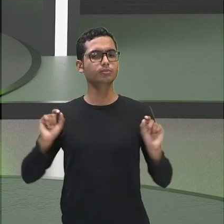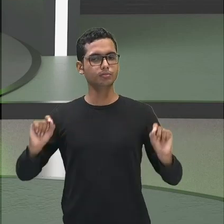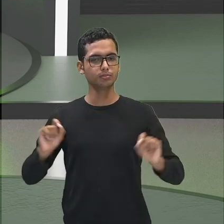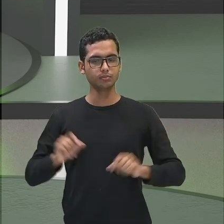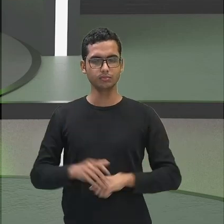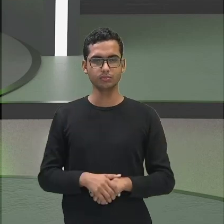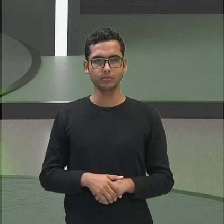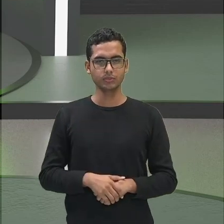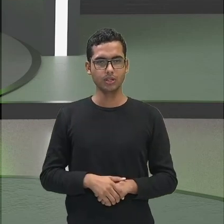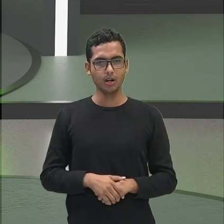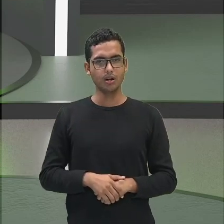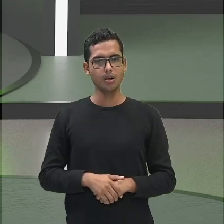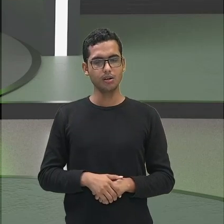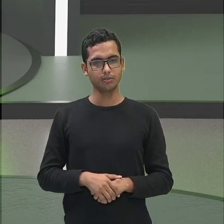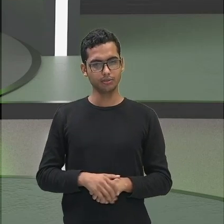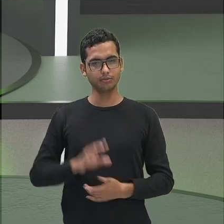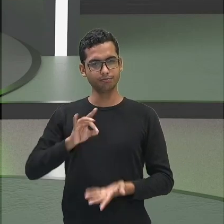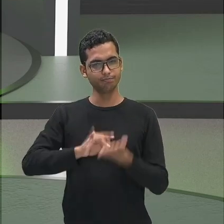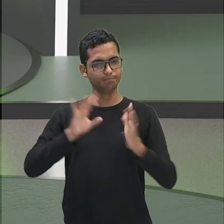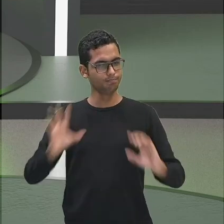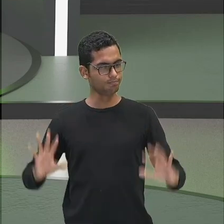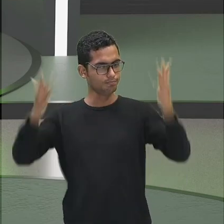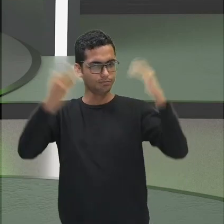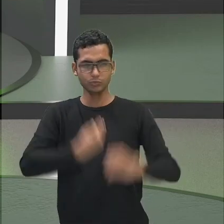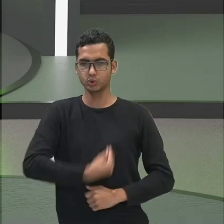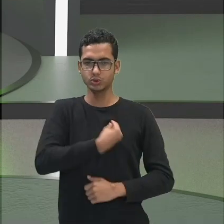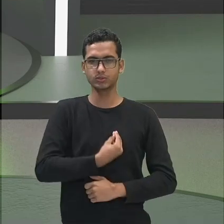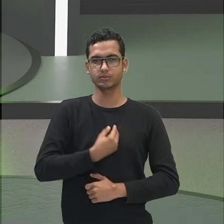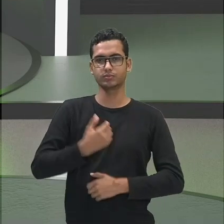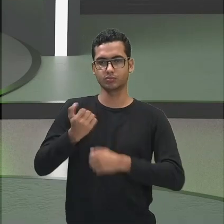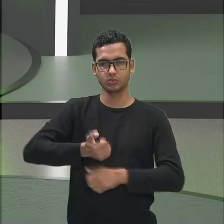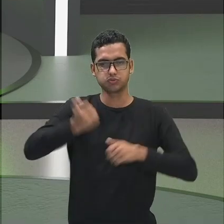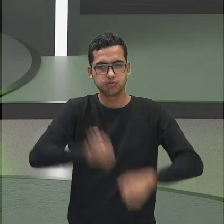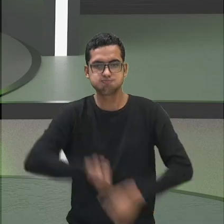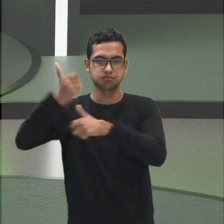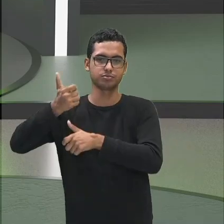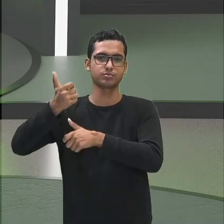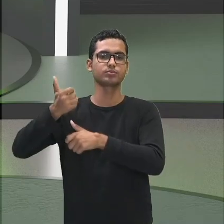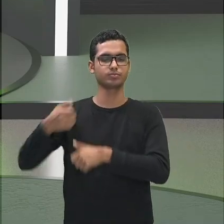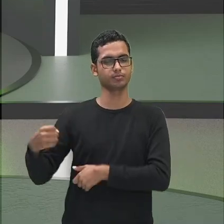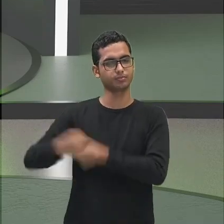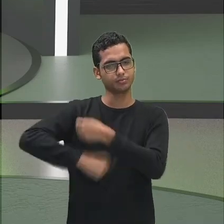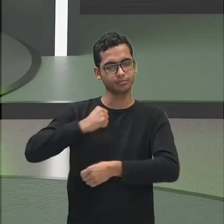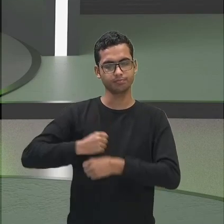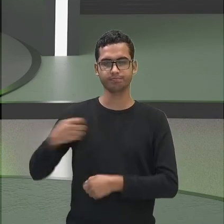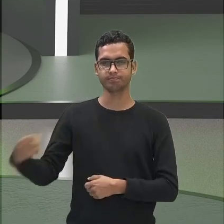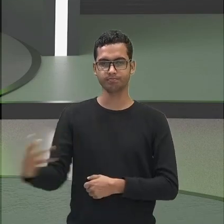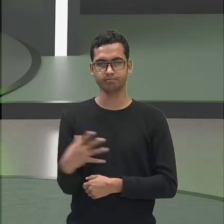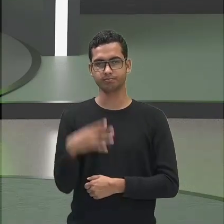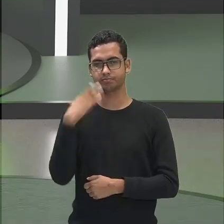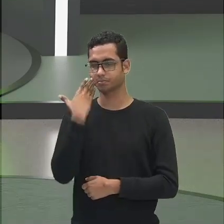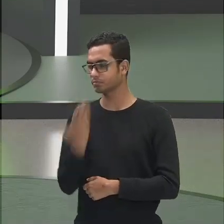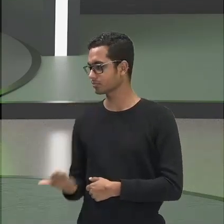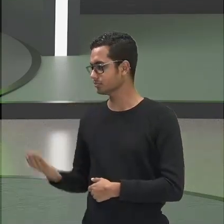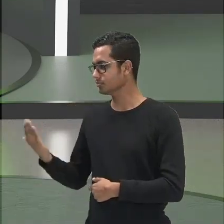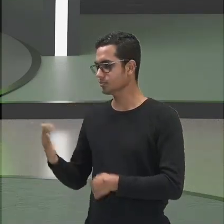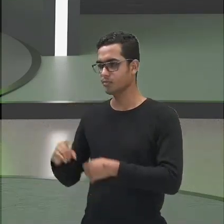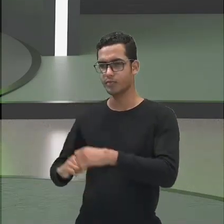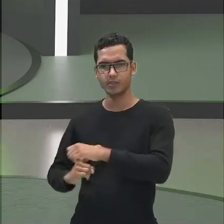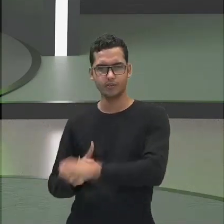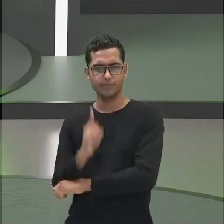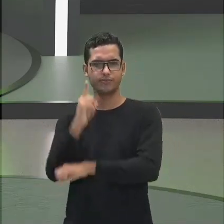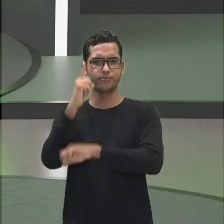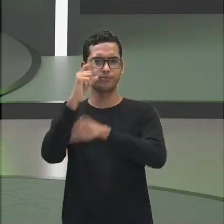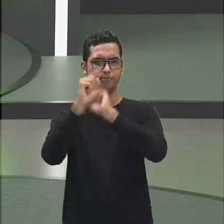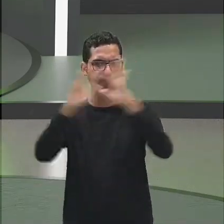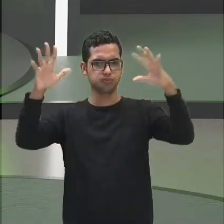para celebrar a vida, a chegada do ano novo. E esse espetáculo aqui, gente, que é